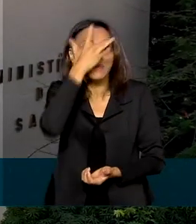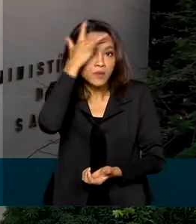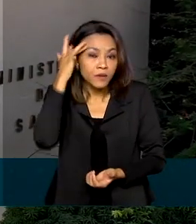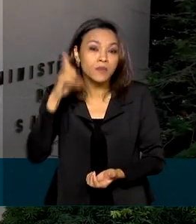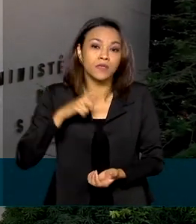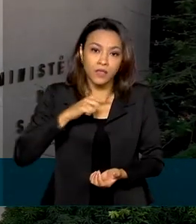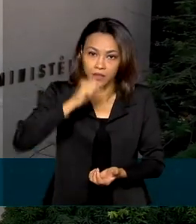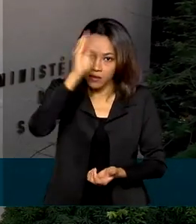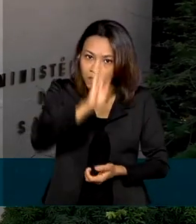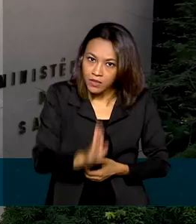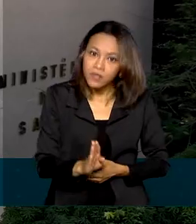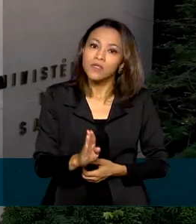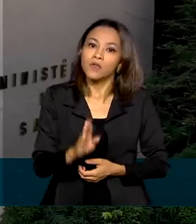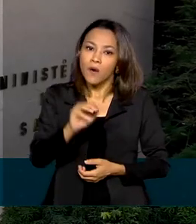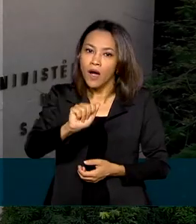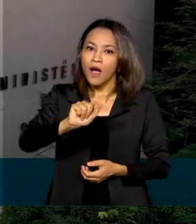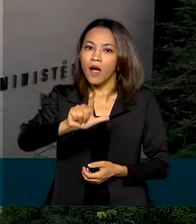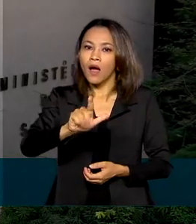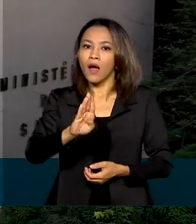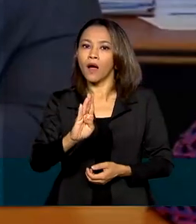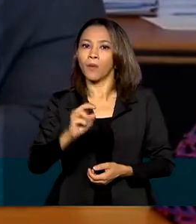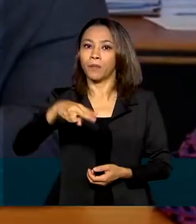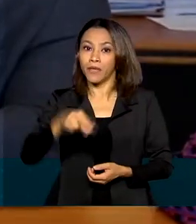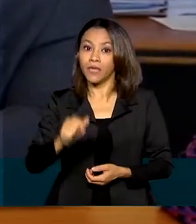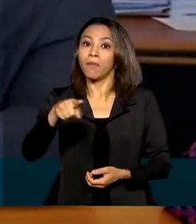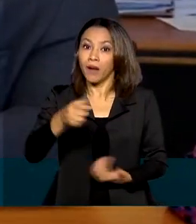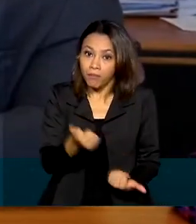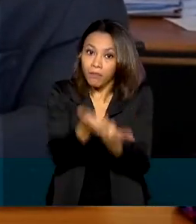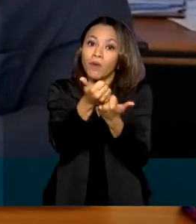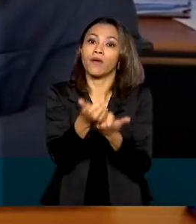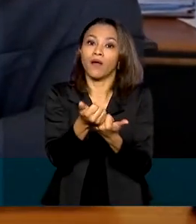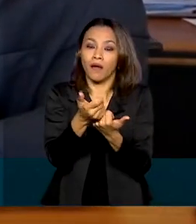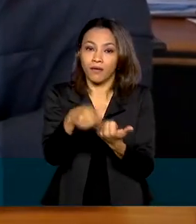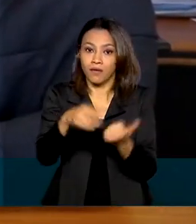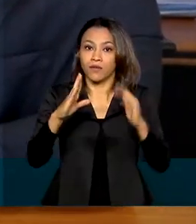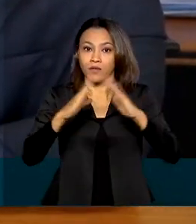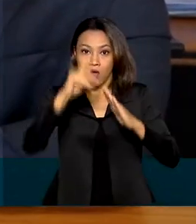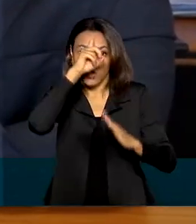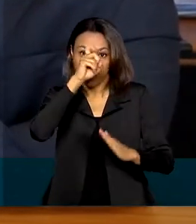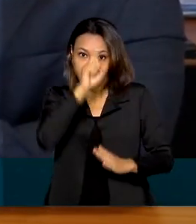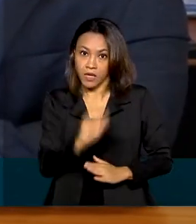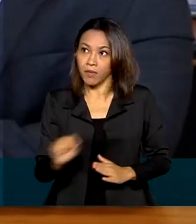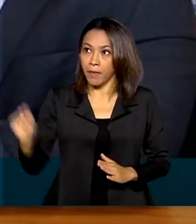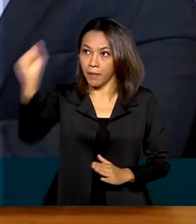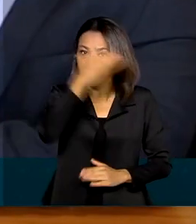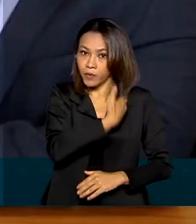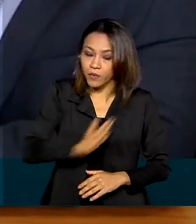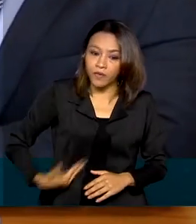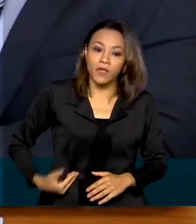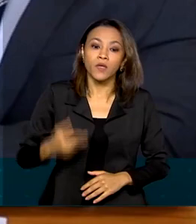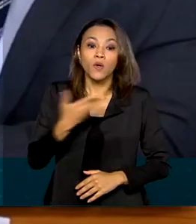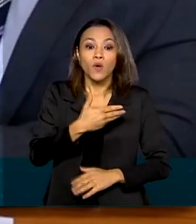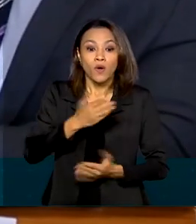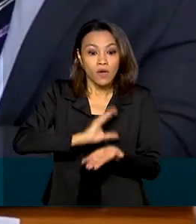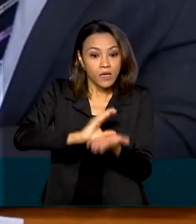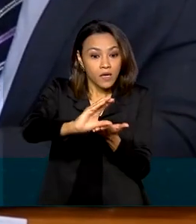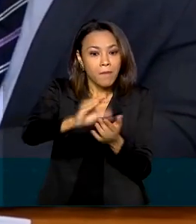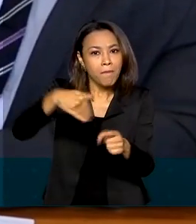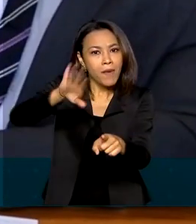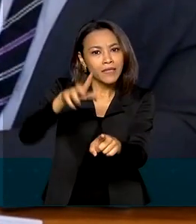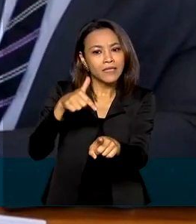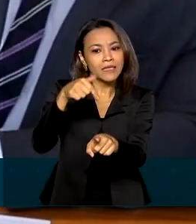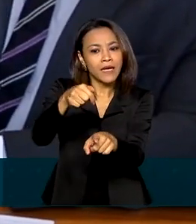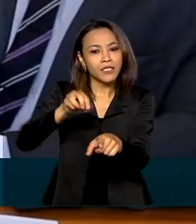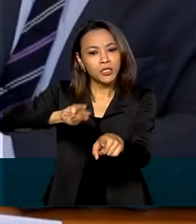atenção primária dessas pessoas no SUS. Para fazer esse mapeamento, o governo liberou mais de 7 milhões de